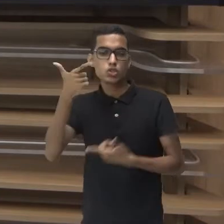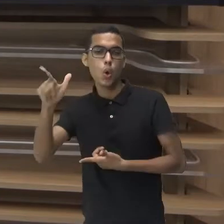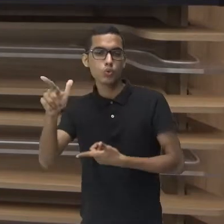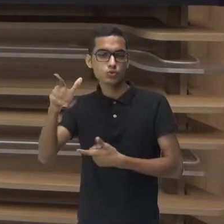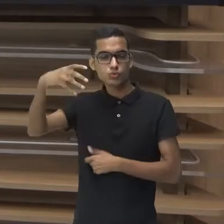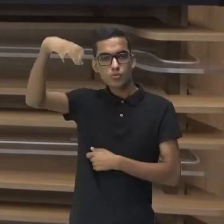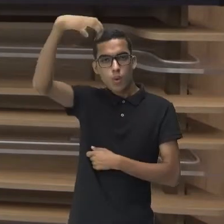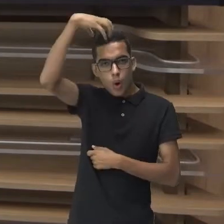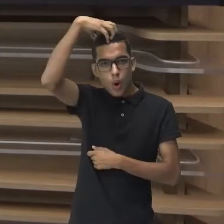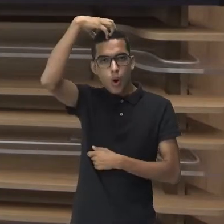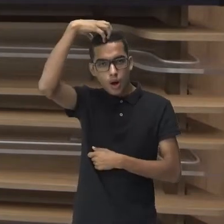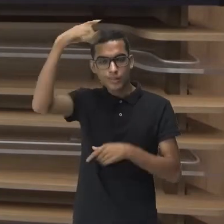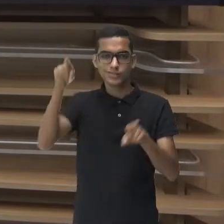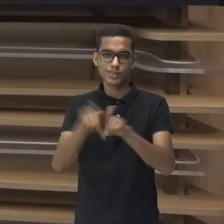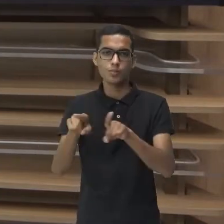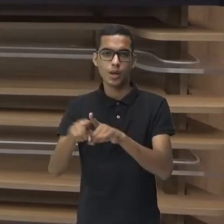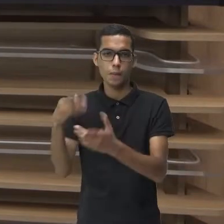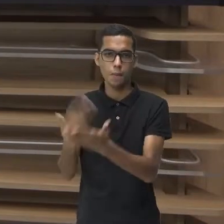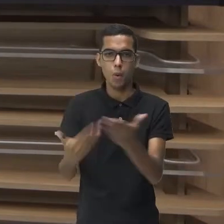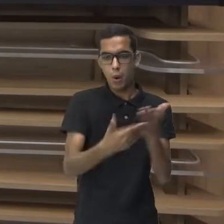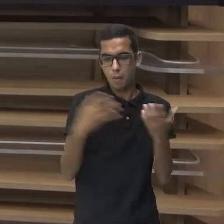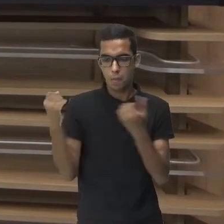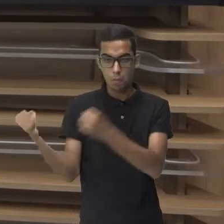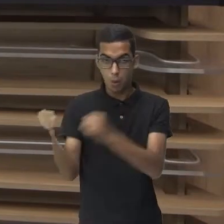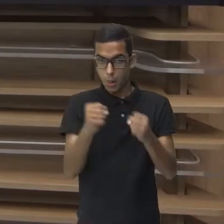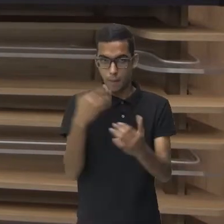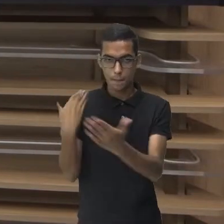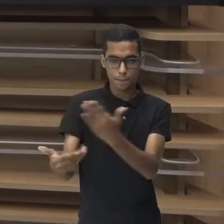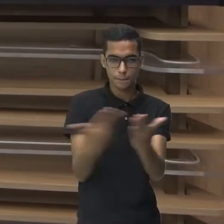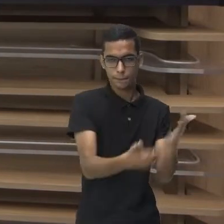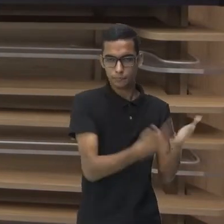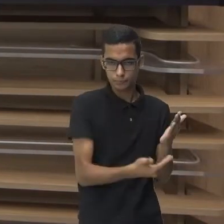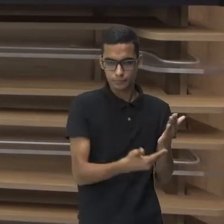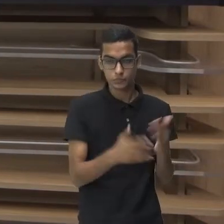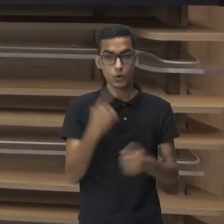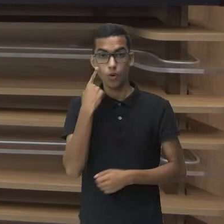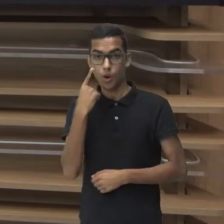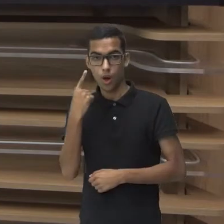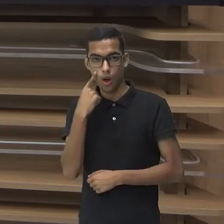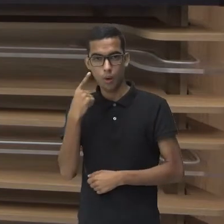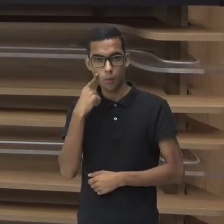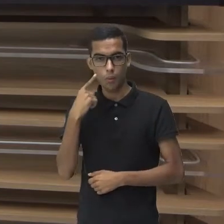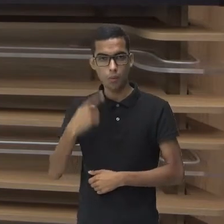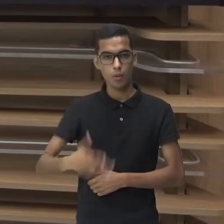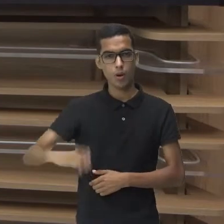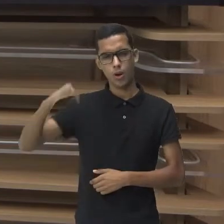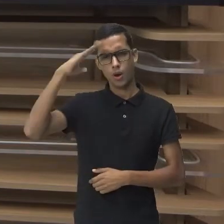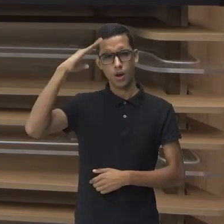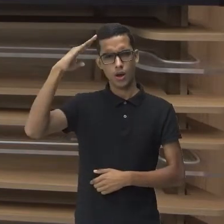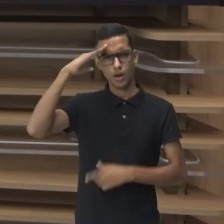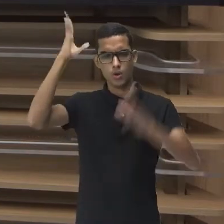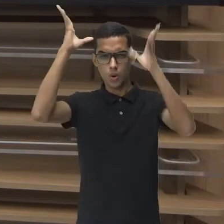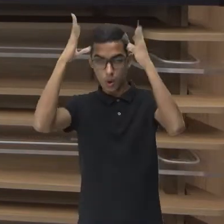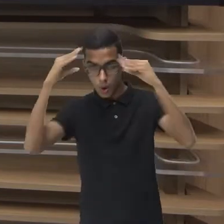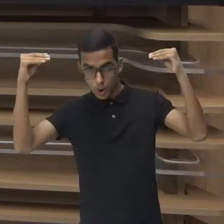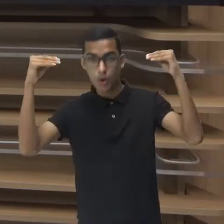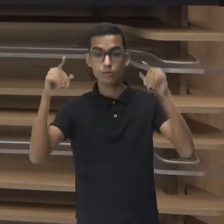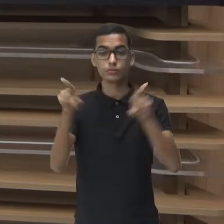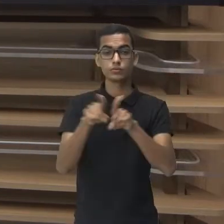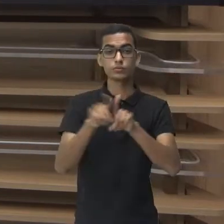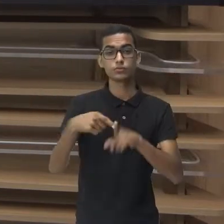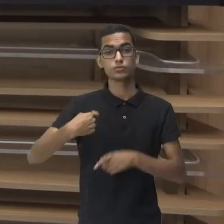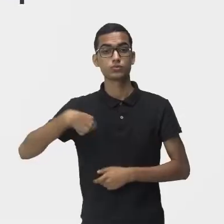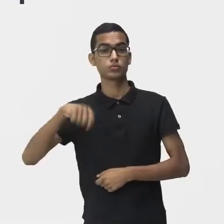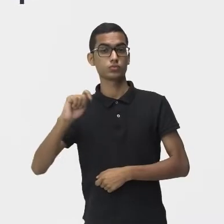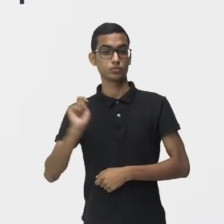naquele período. Então nós vamos ver tropas inglesas, holandesas, algumas espanholas, se